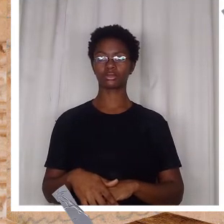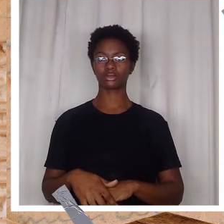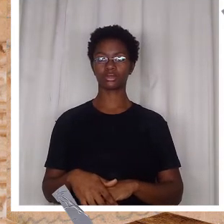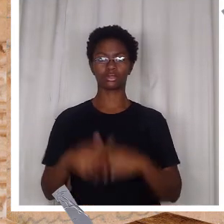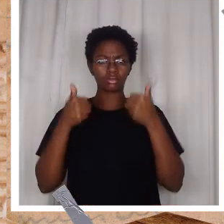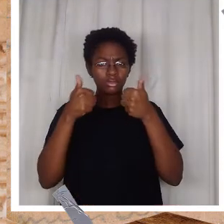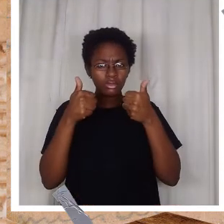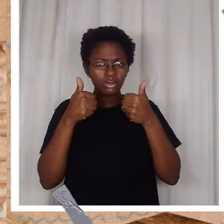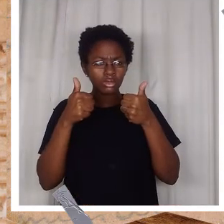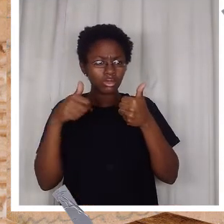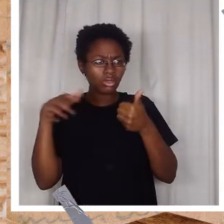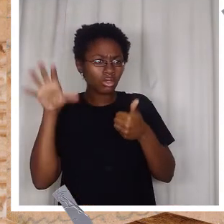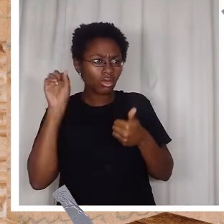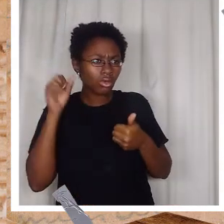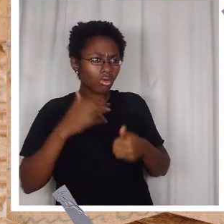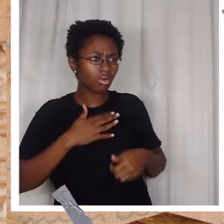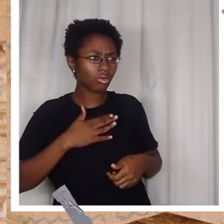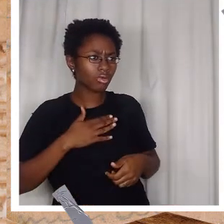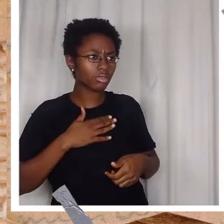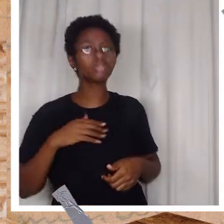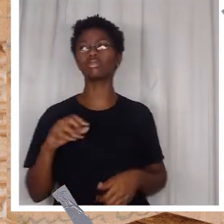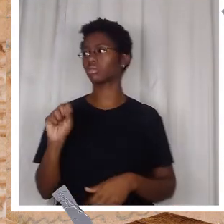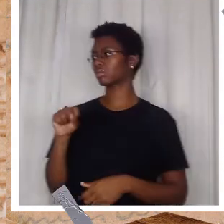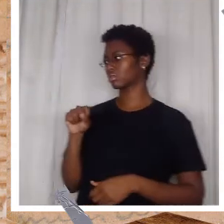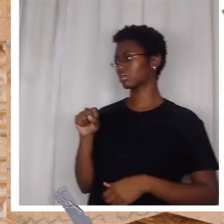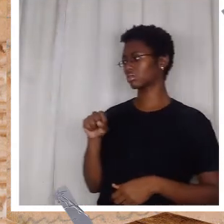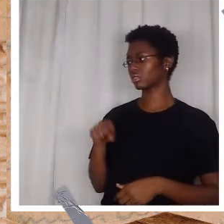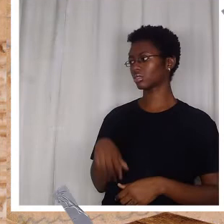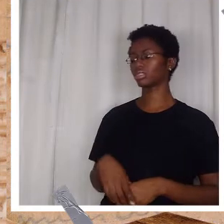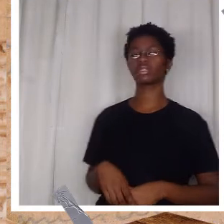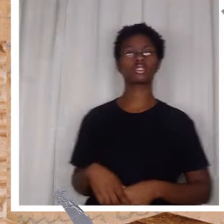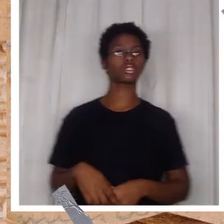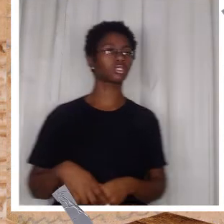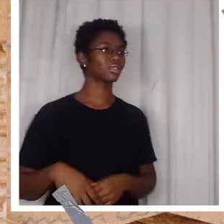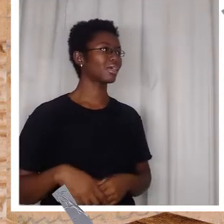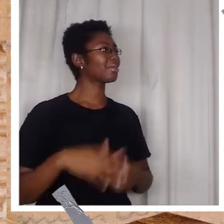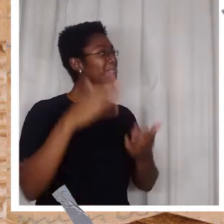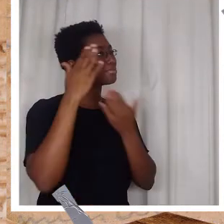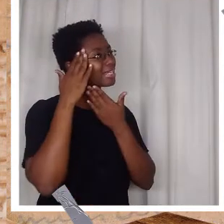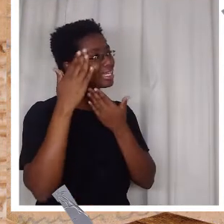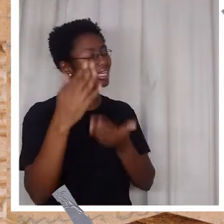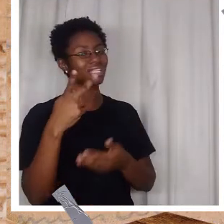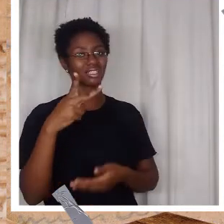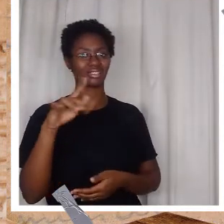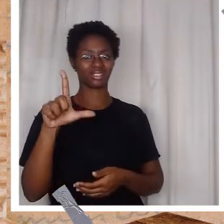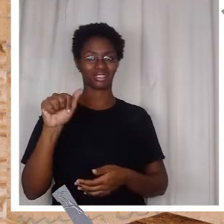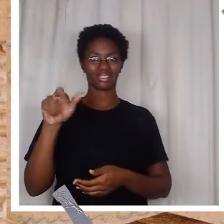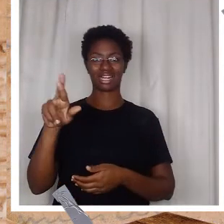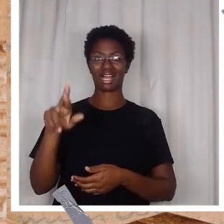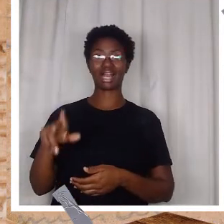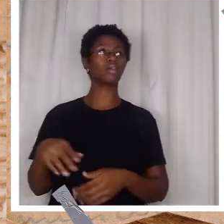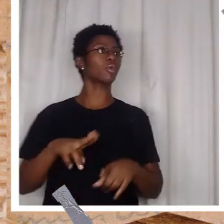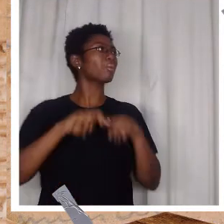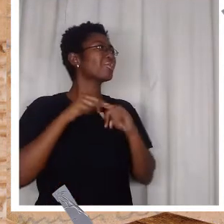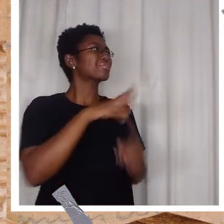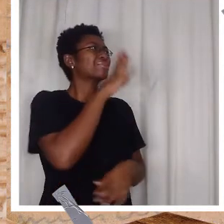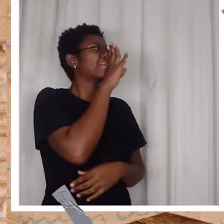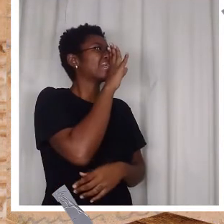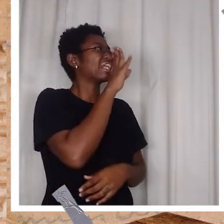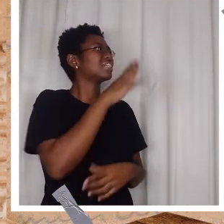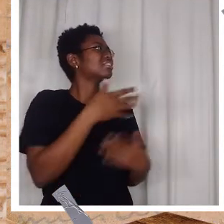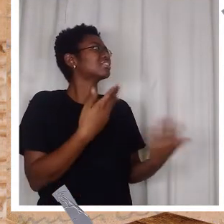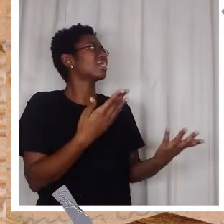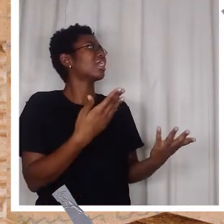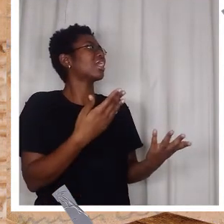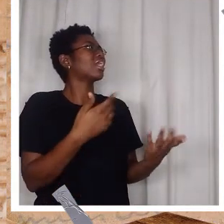Foi aí? Estão me ouvindo? Sim. Obrigada, Pilar. Maravilhoso. Ficou um silêncio. Eu falei, ué, será